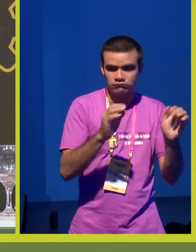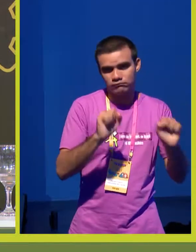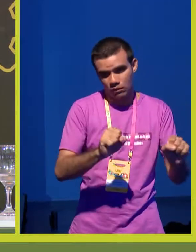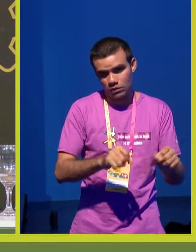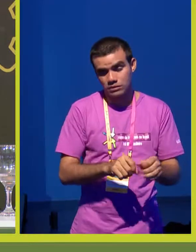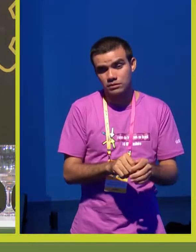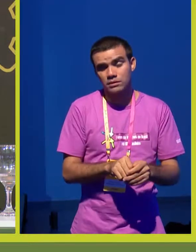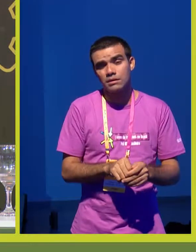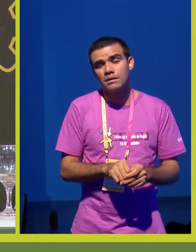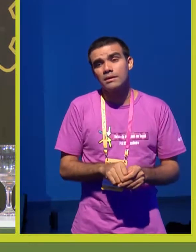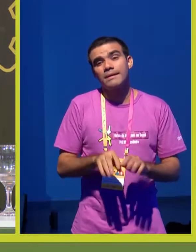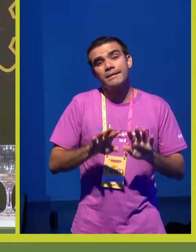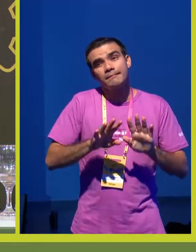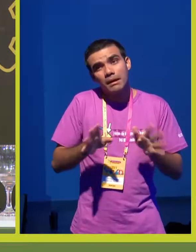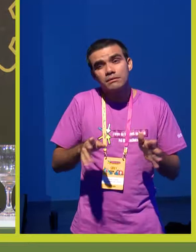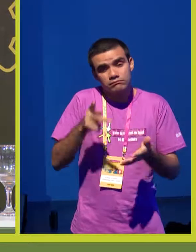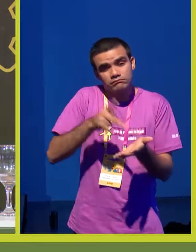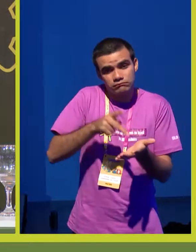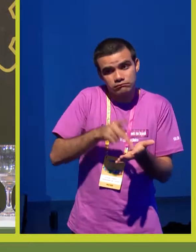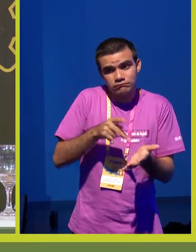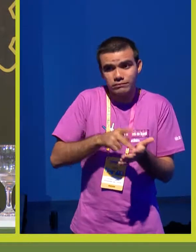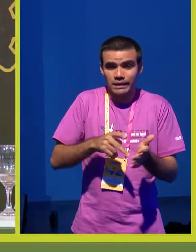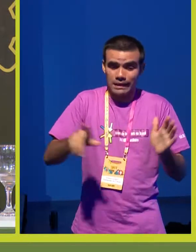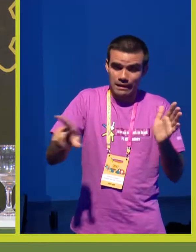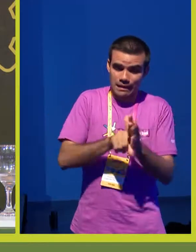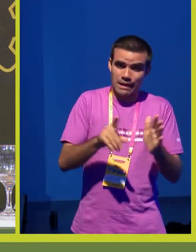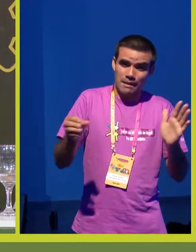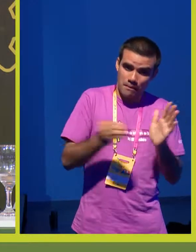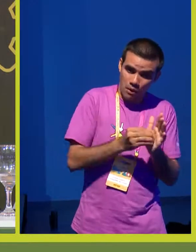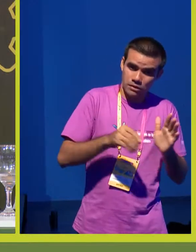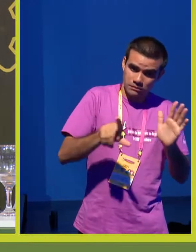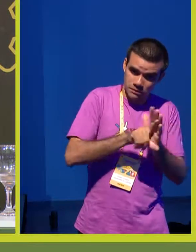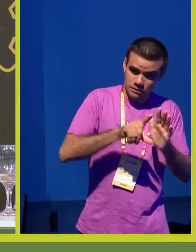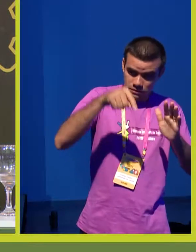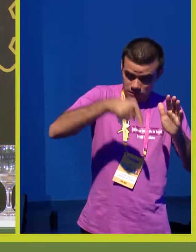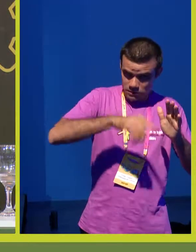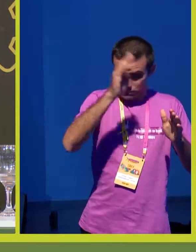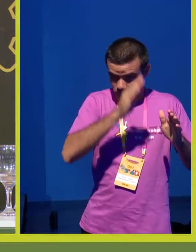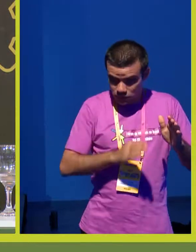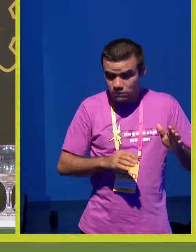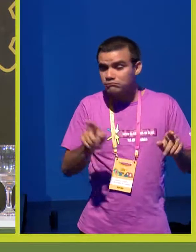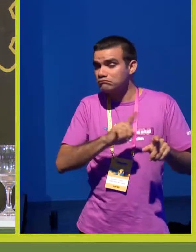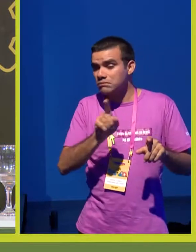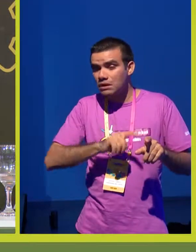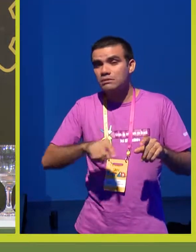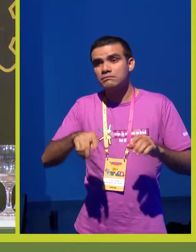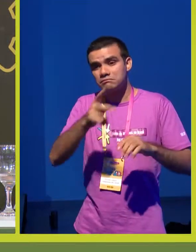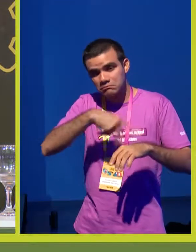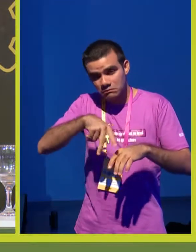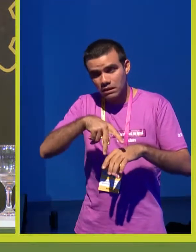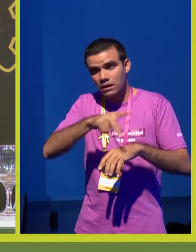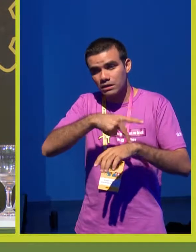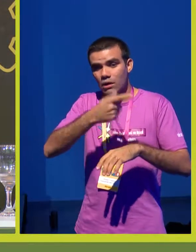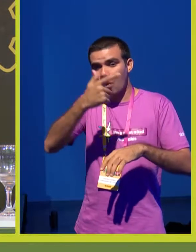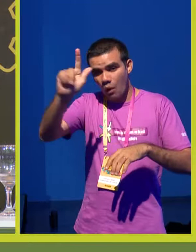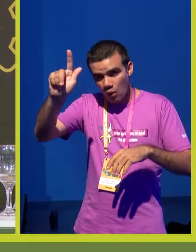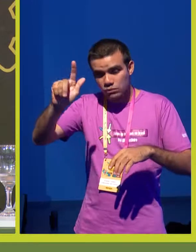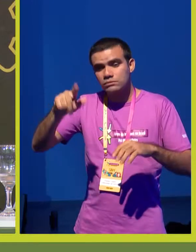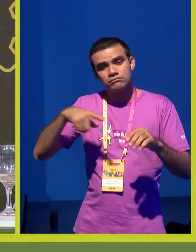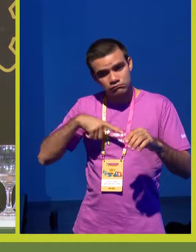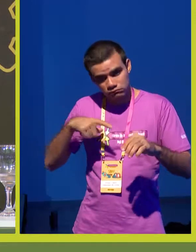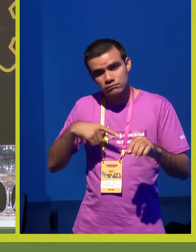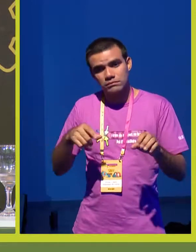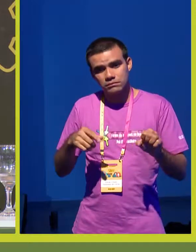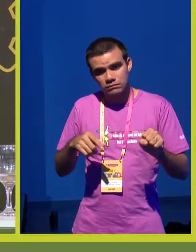E, realmente, isso não é uma garantia que está prevista só na legislação brasileira, a gente vê isso em outras legislações também. Agora,